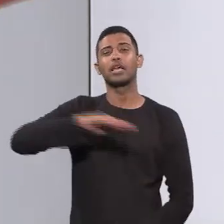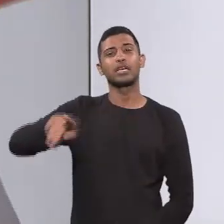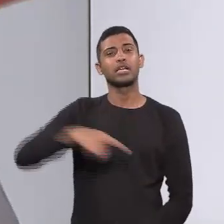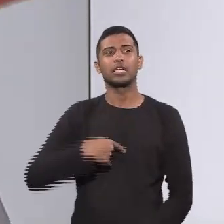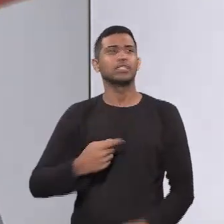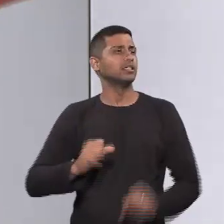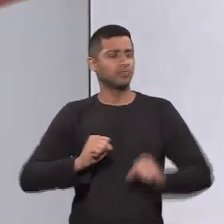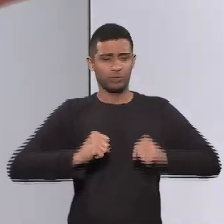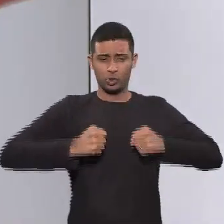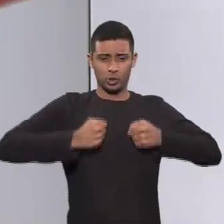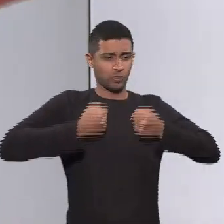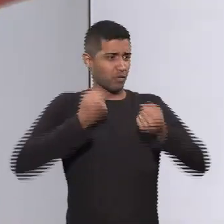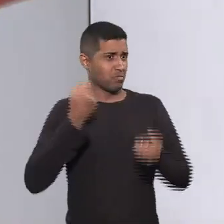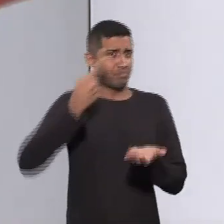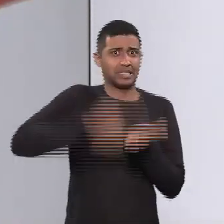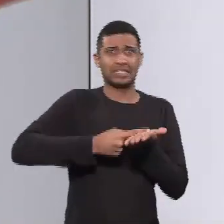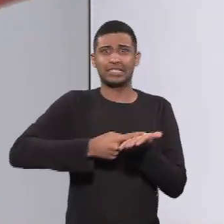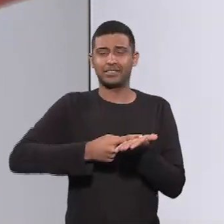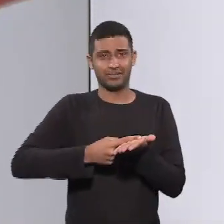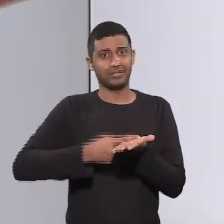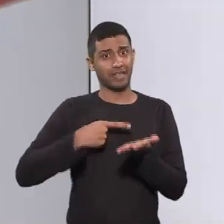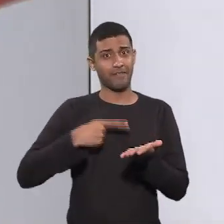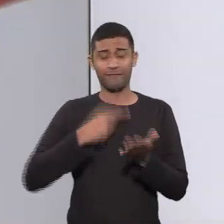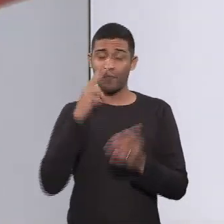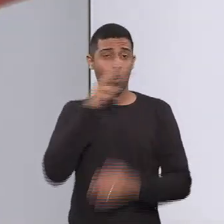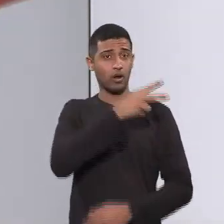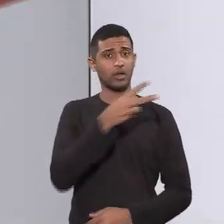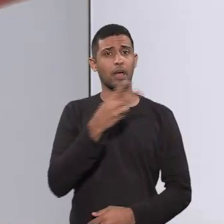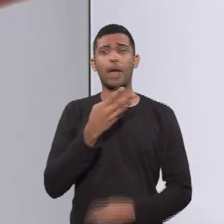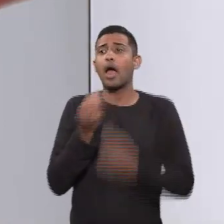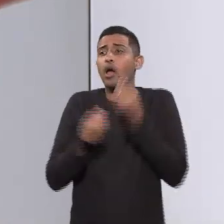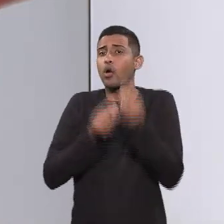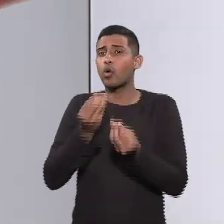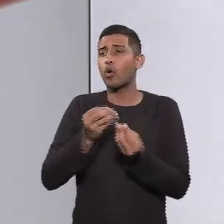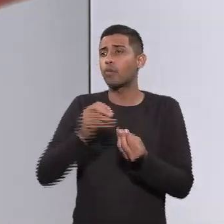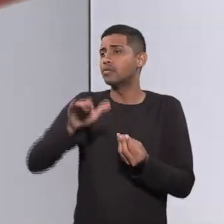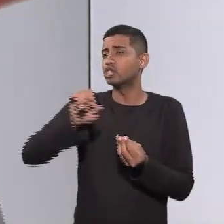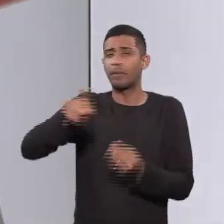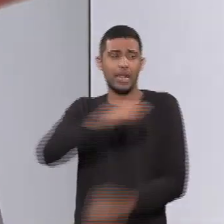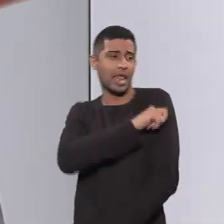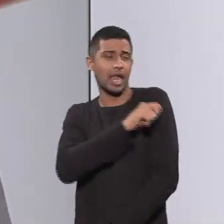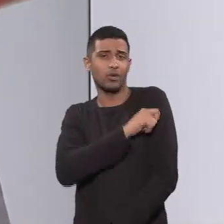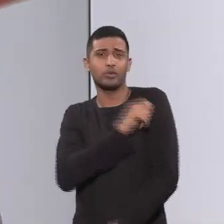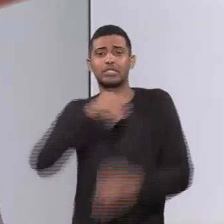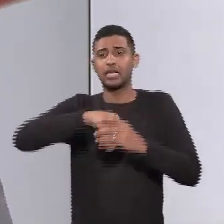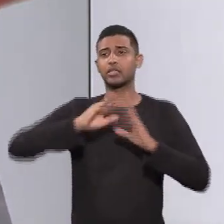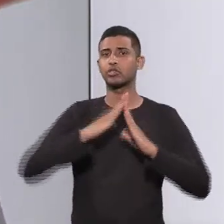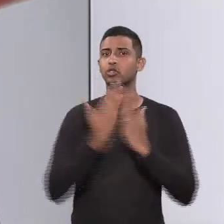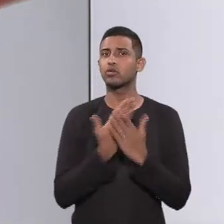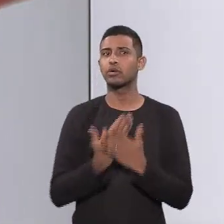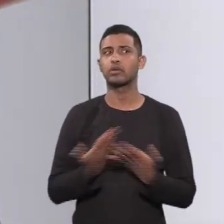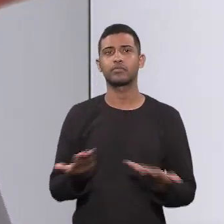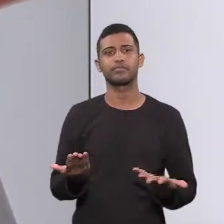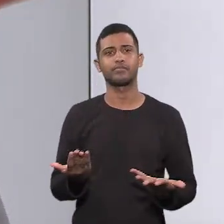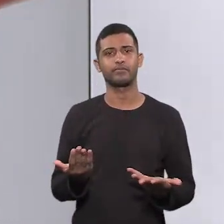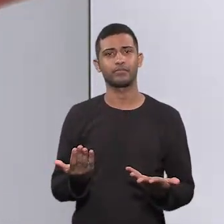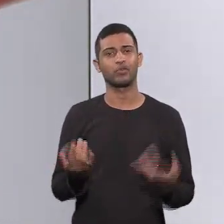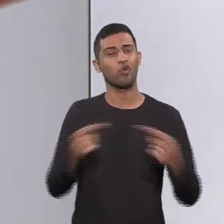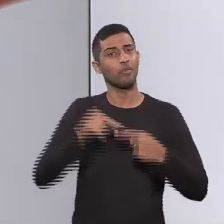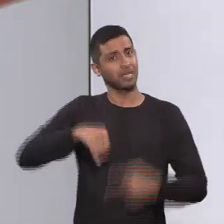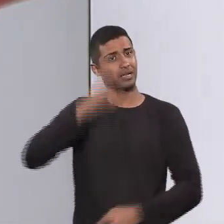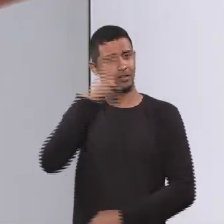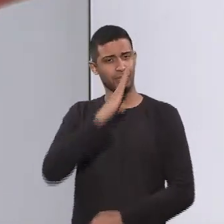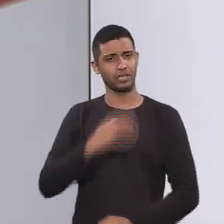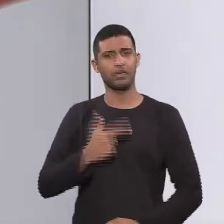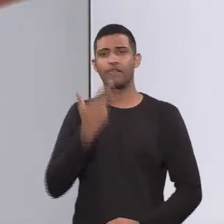um comprometimento muito grande, né? E aí como seria a inclusão desse aluno numa escola? E eu tenho que pegar uma realidade que é uma realidade